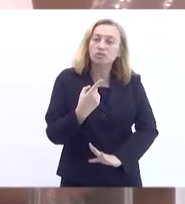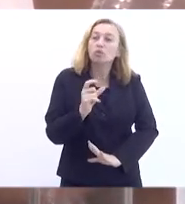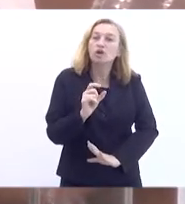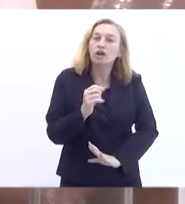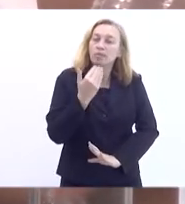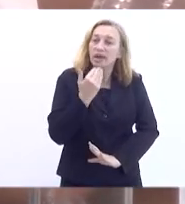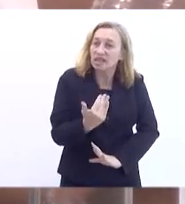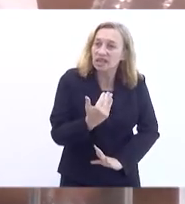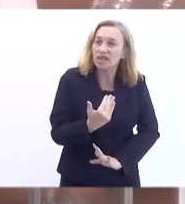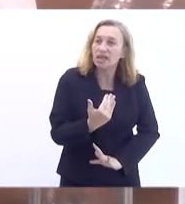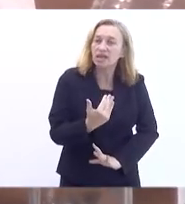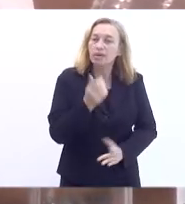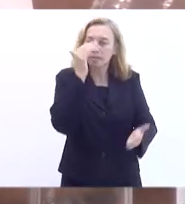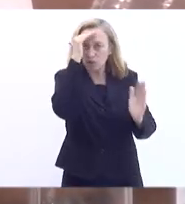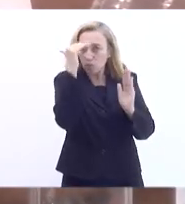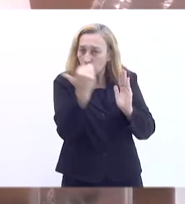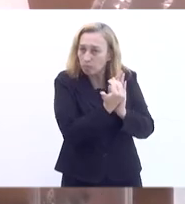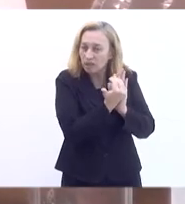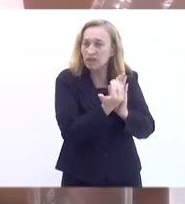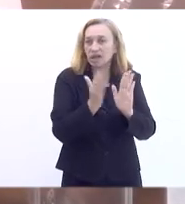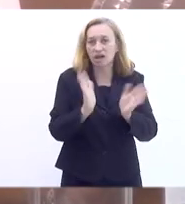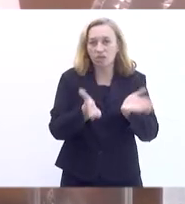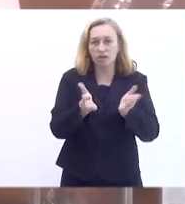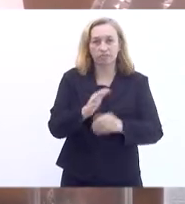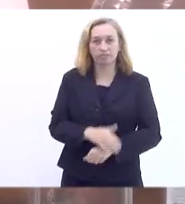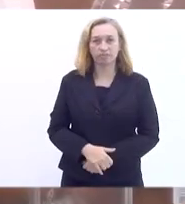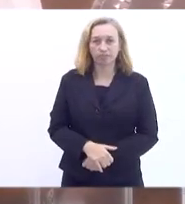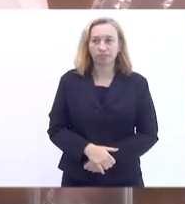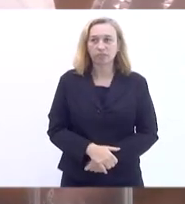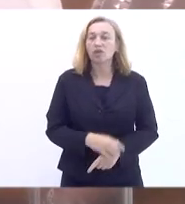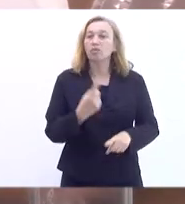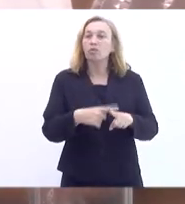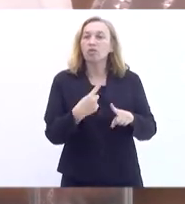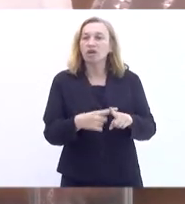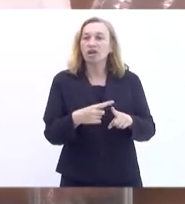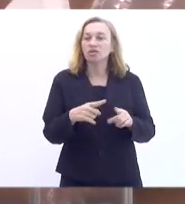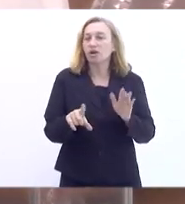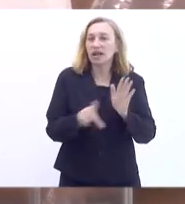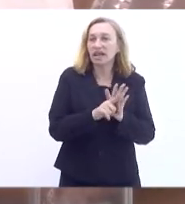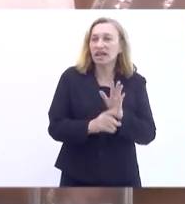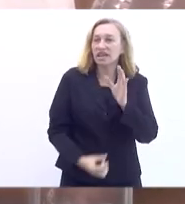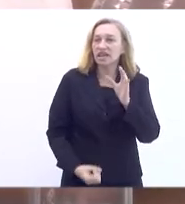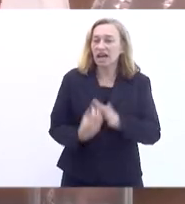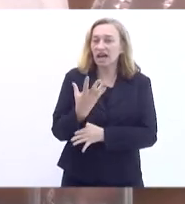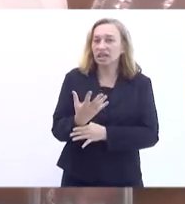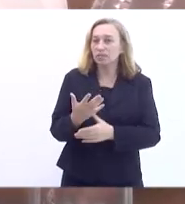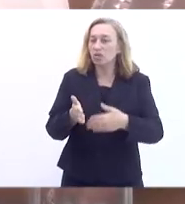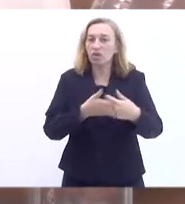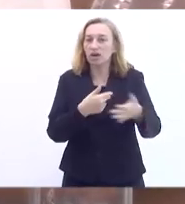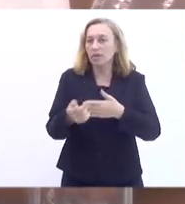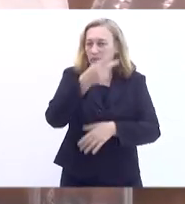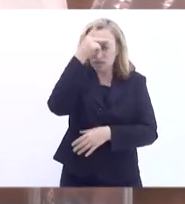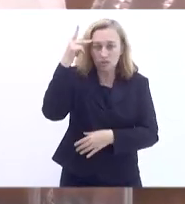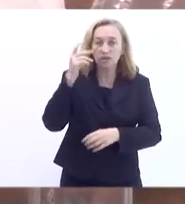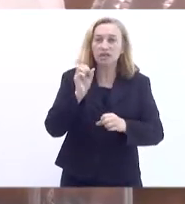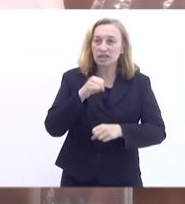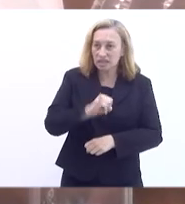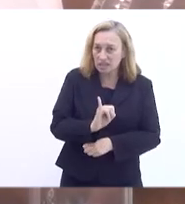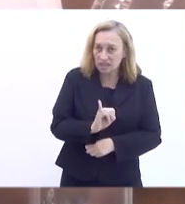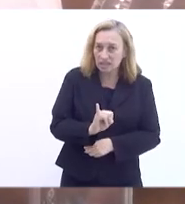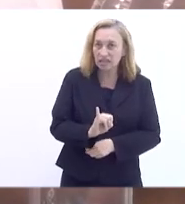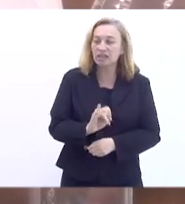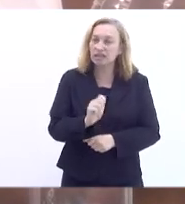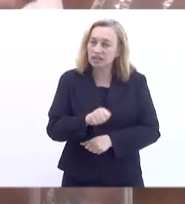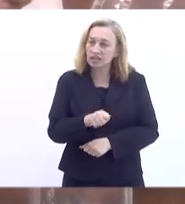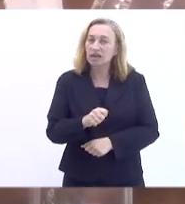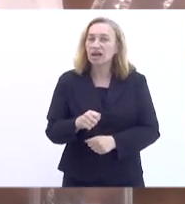pedir que ela seja cumprida na forma que ela foi sancionada aqui porque não sou uma lei que era programadores foi bem analisado a ser criada agradeço mais uma